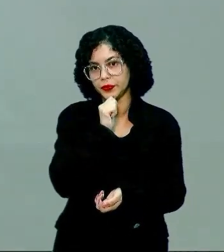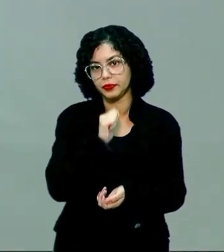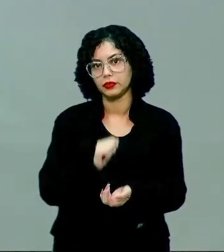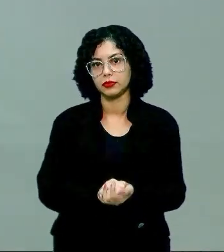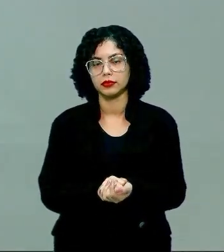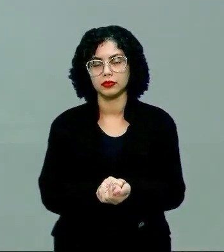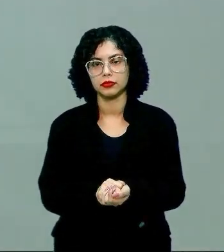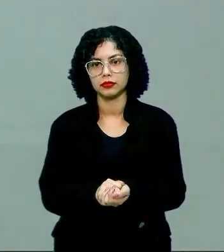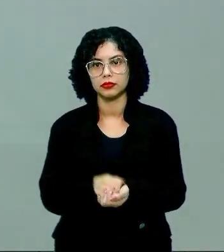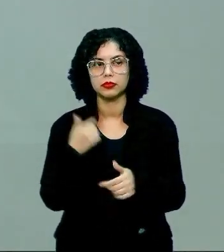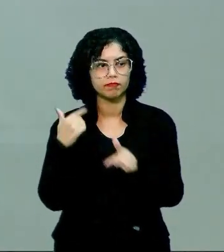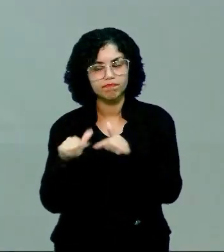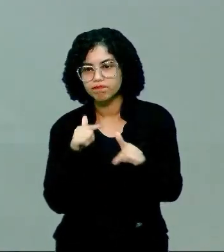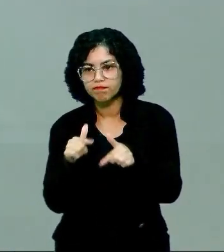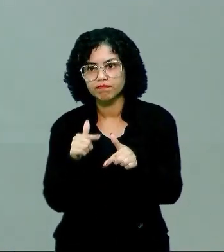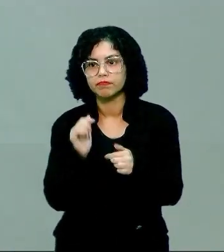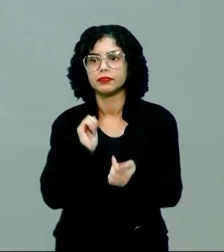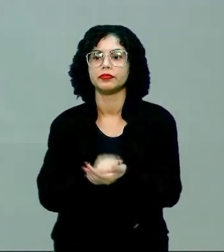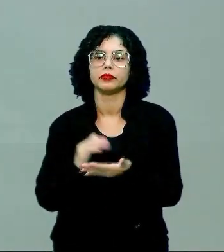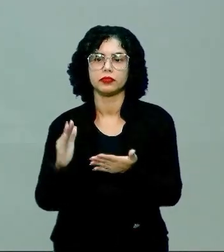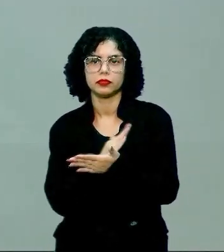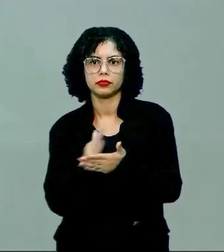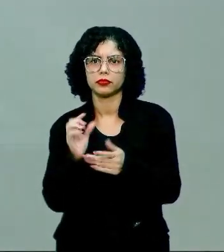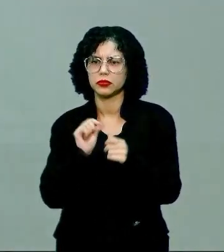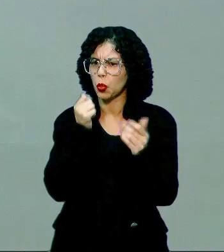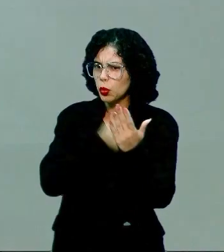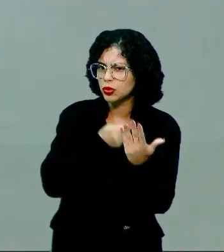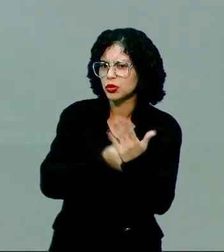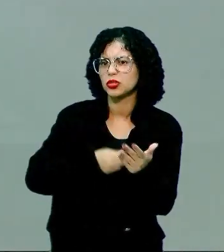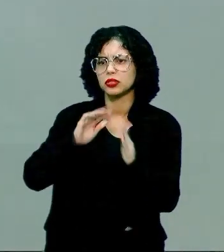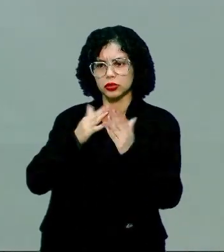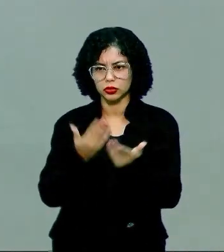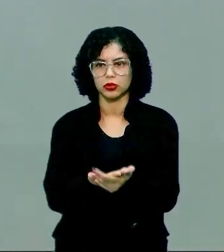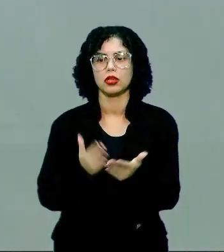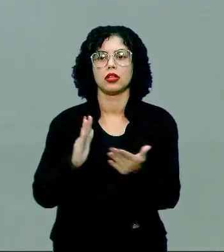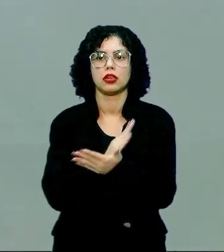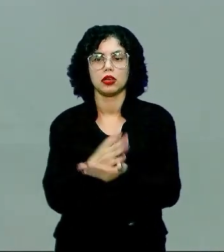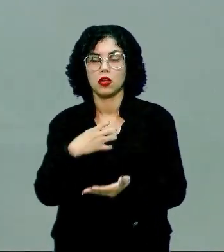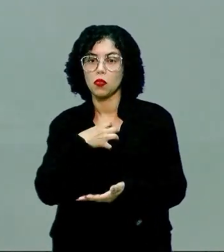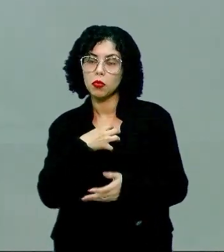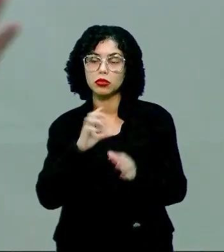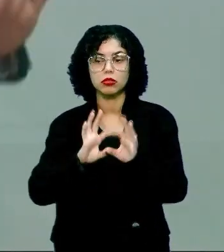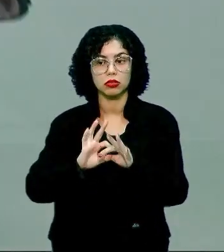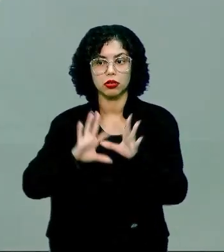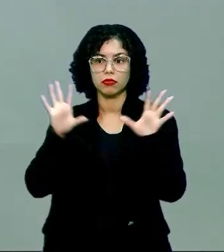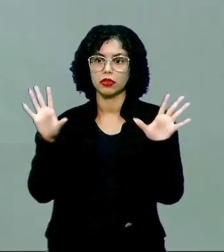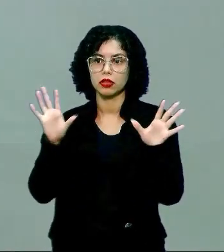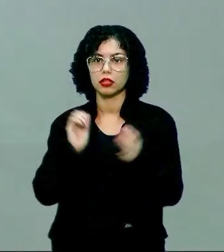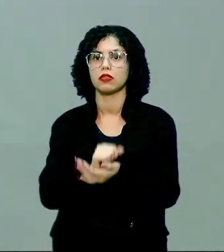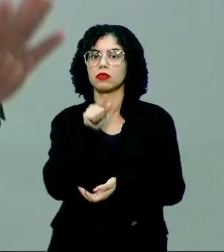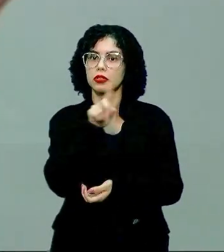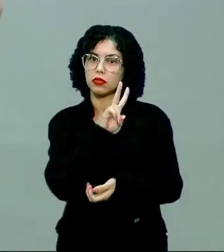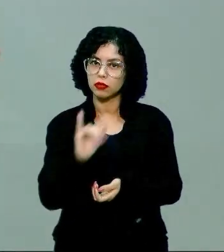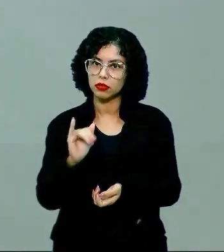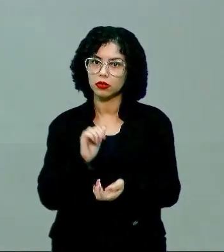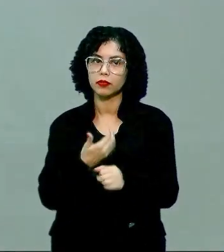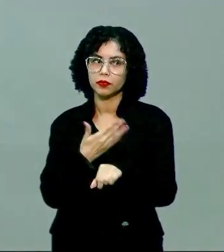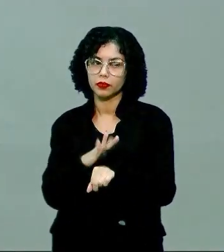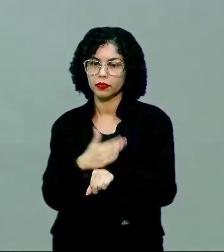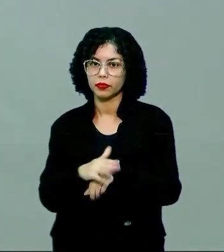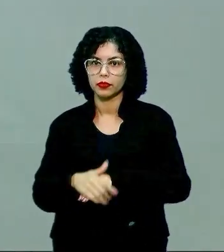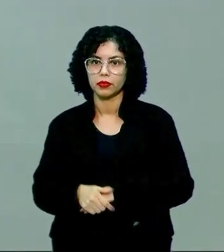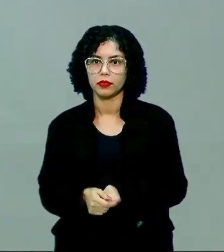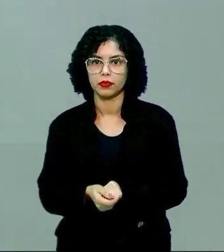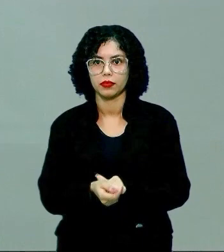não não tá trabalhando não é uma atividade da escola no seu momento livre sem você vai e